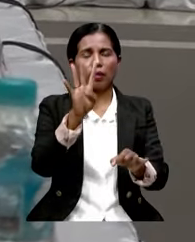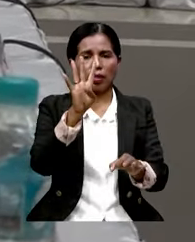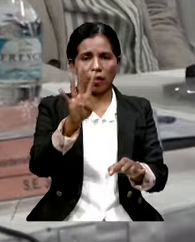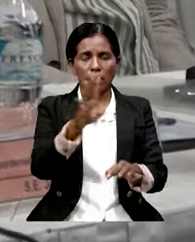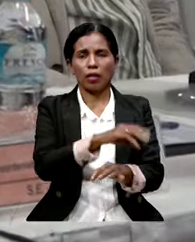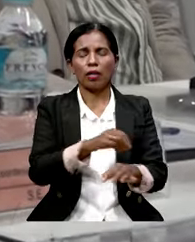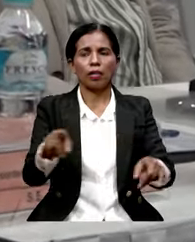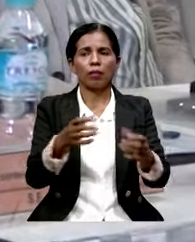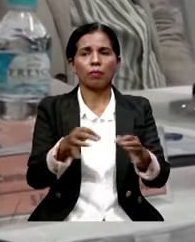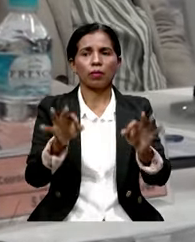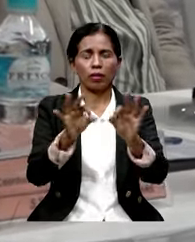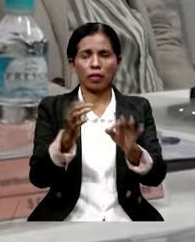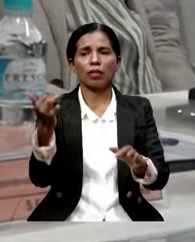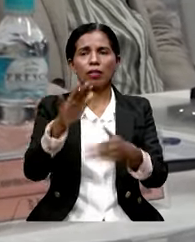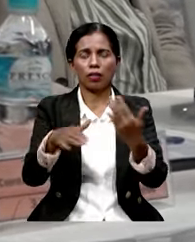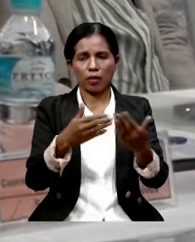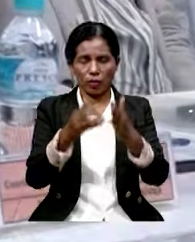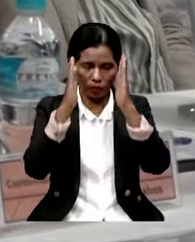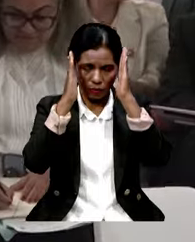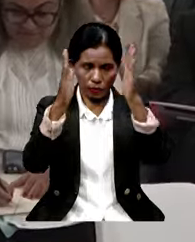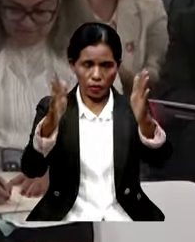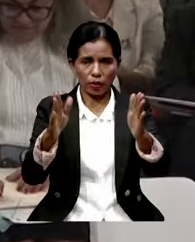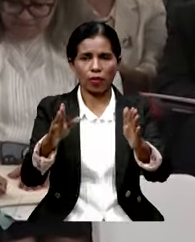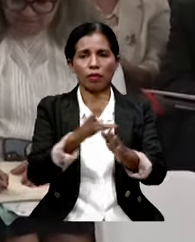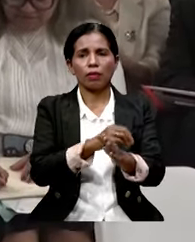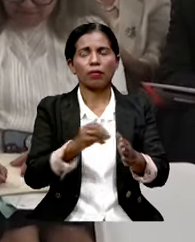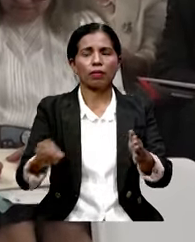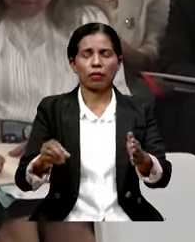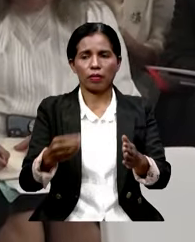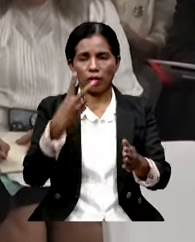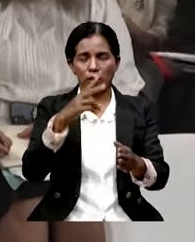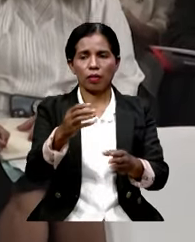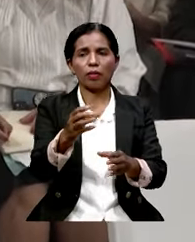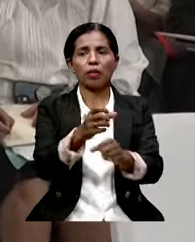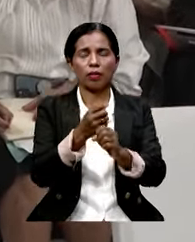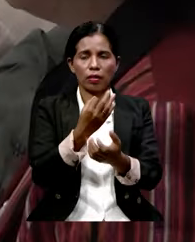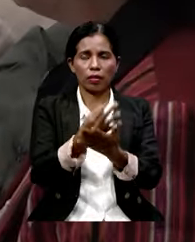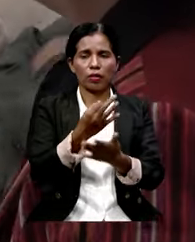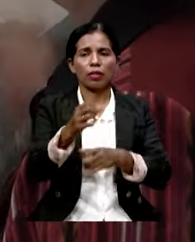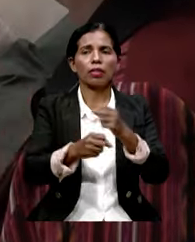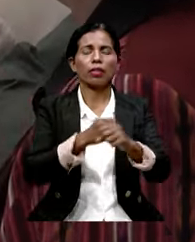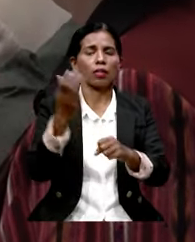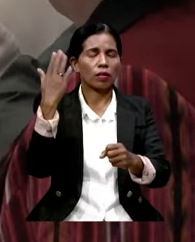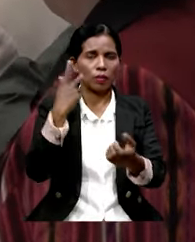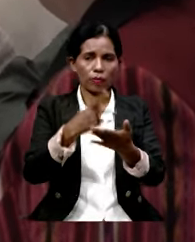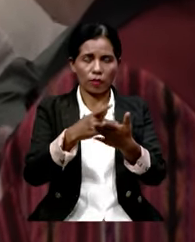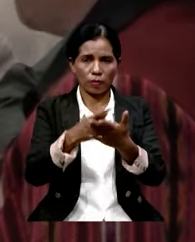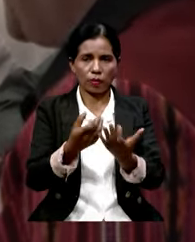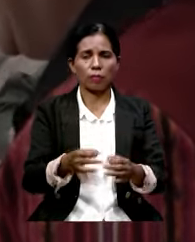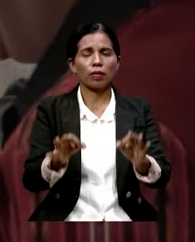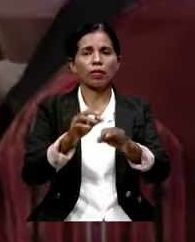panorama macroeconômico no estratégia fiscal, desempenho receitas tinan anteriores, proposta prioridade